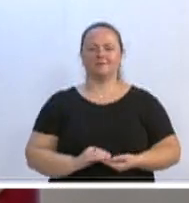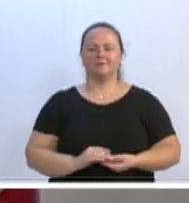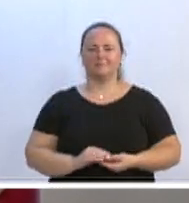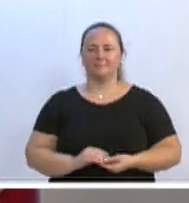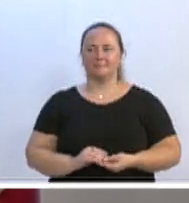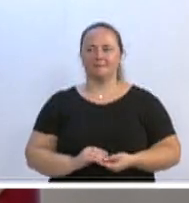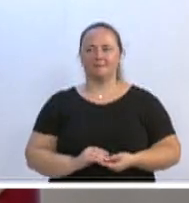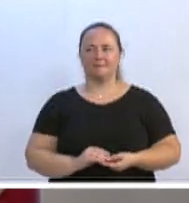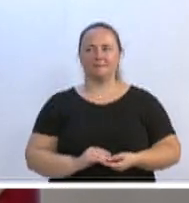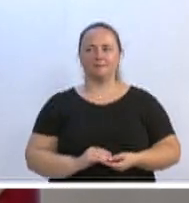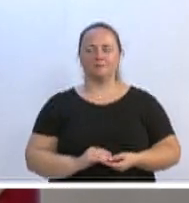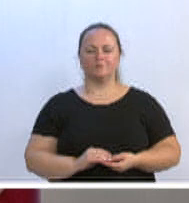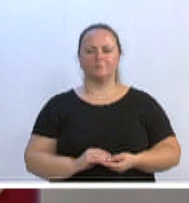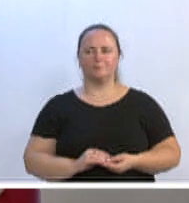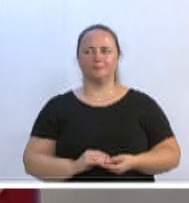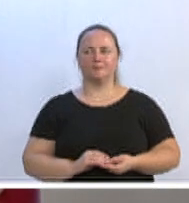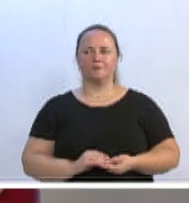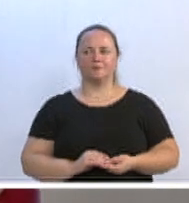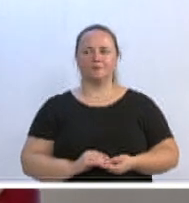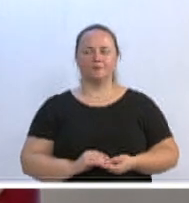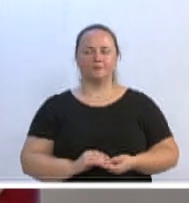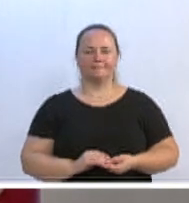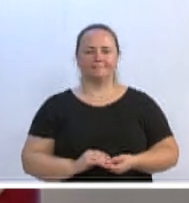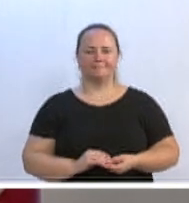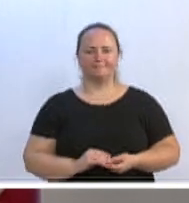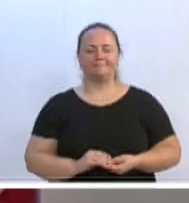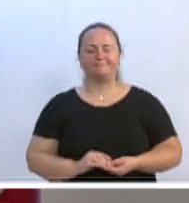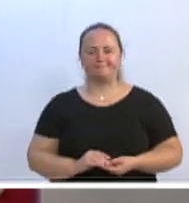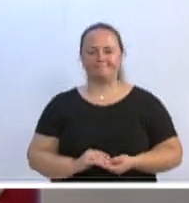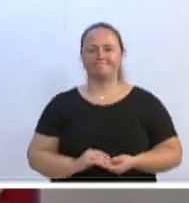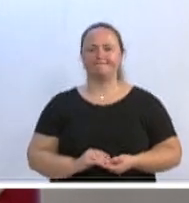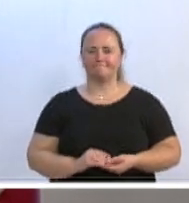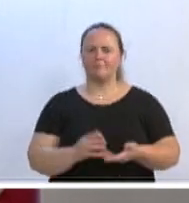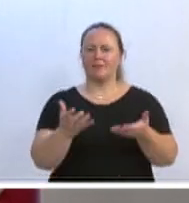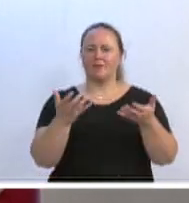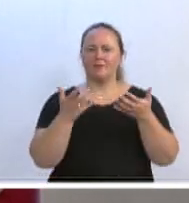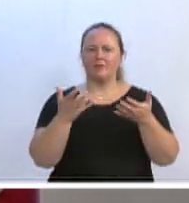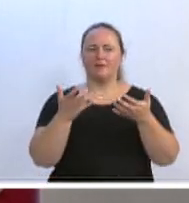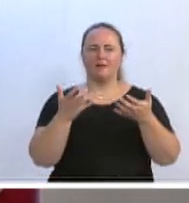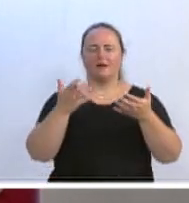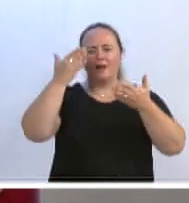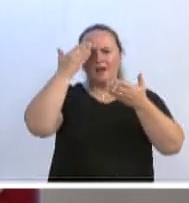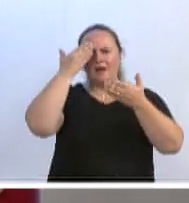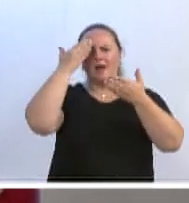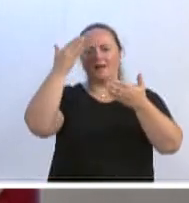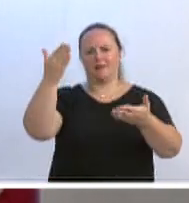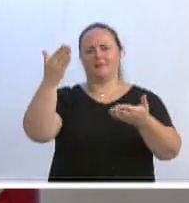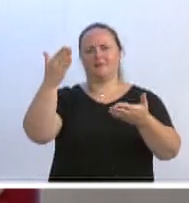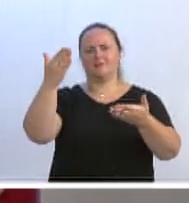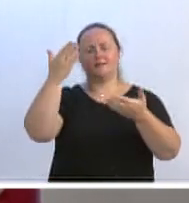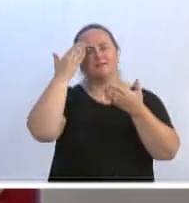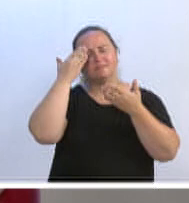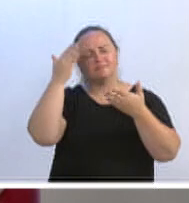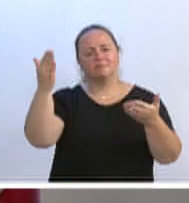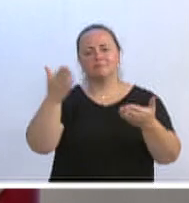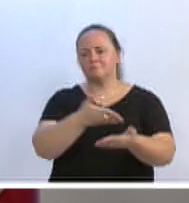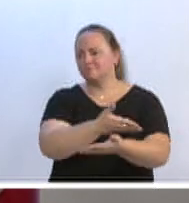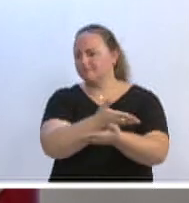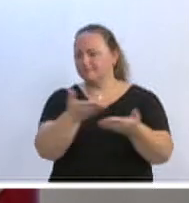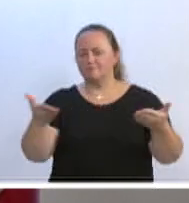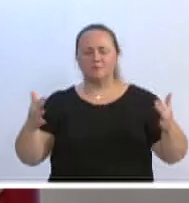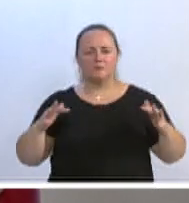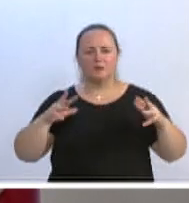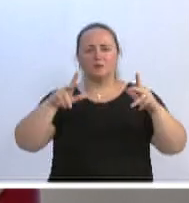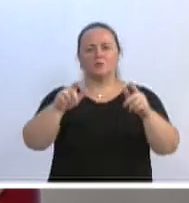Eu gostaria primeiro de agradecer a todos que contribuíram de alguma